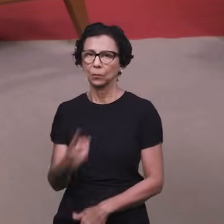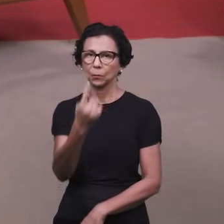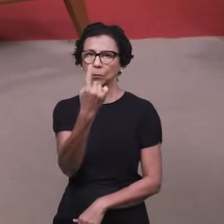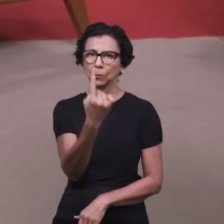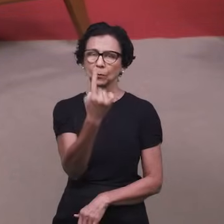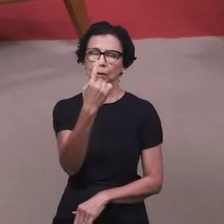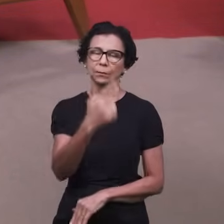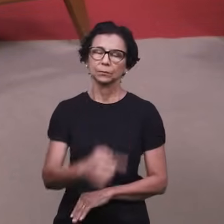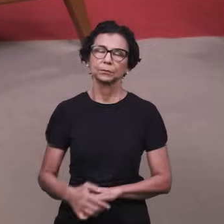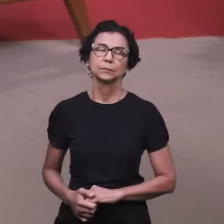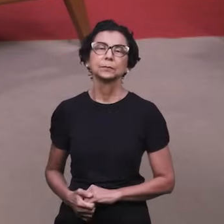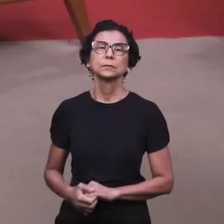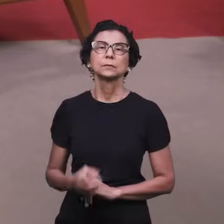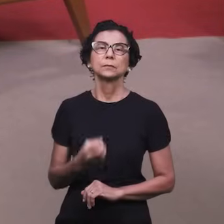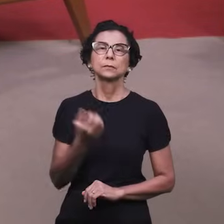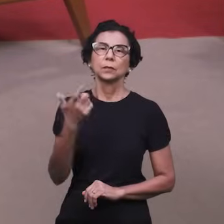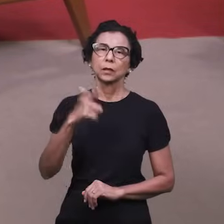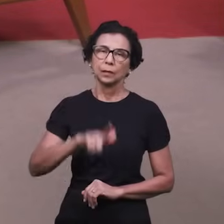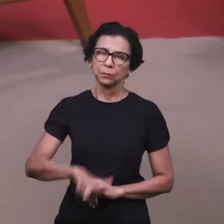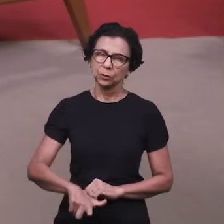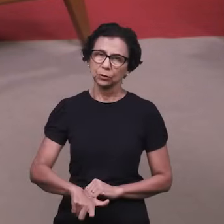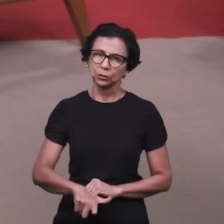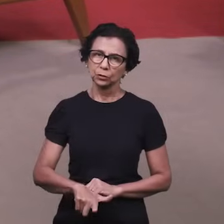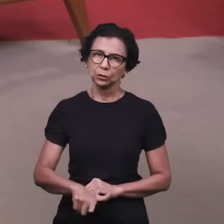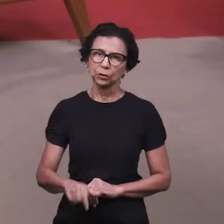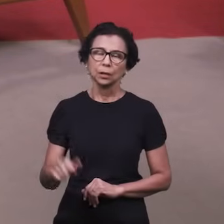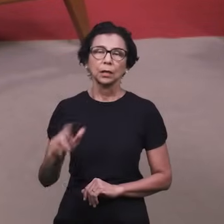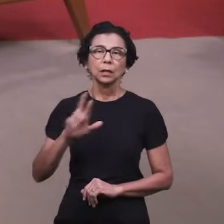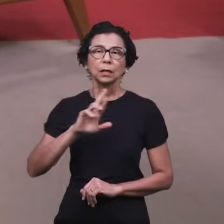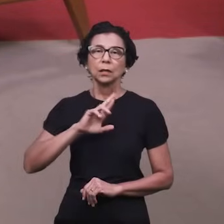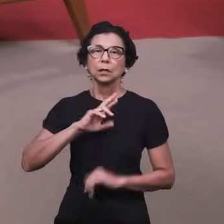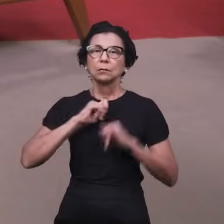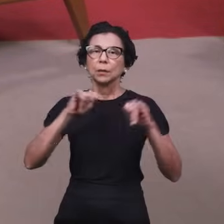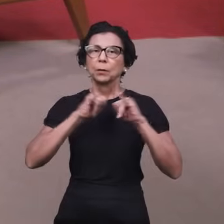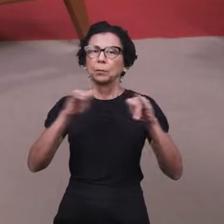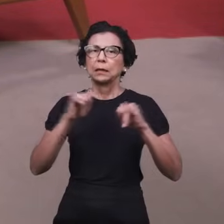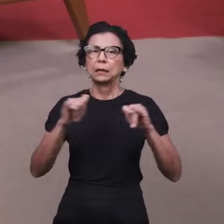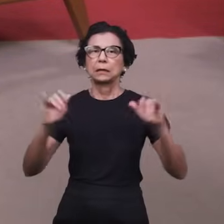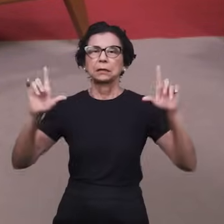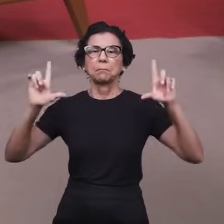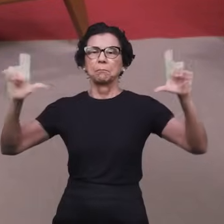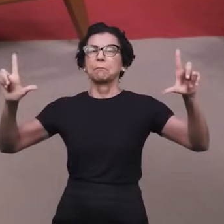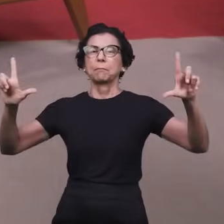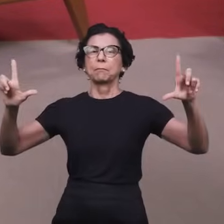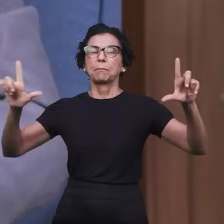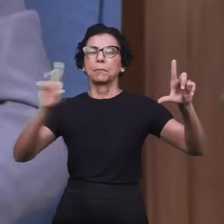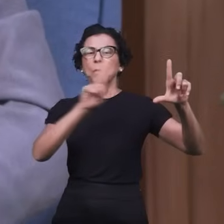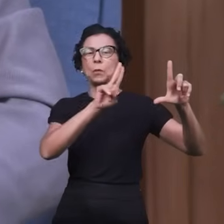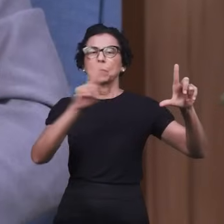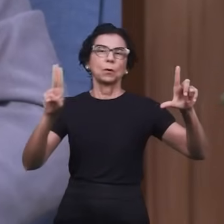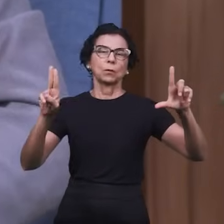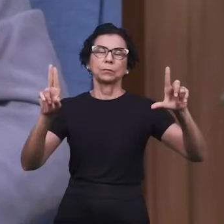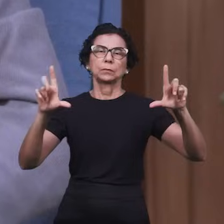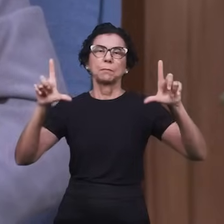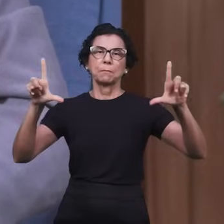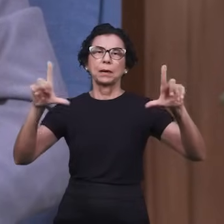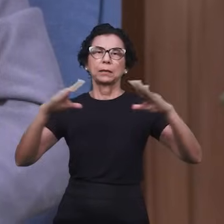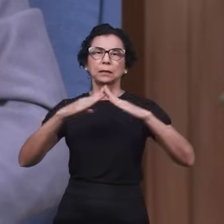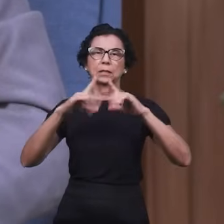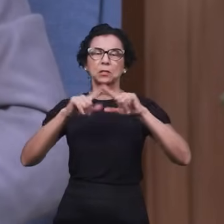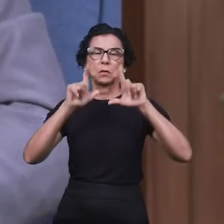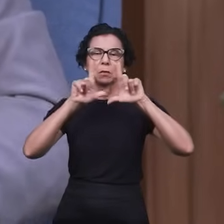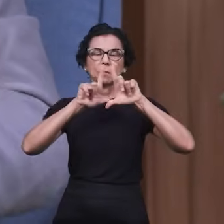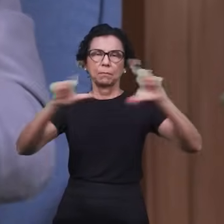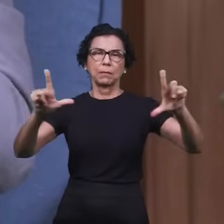gente, é sempre bom repetir, não estamos falando de placa de igreja, de denominação, falando das pessoas que estão nesse caminho.